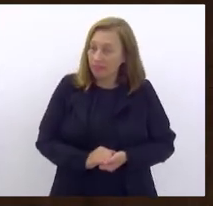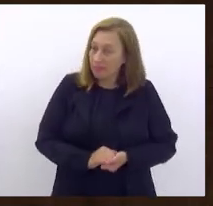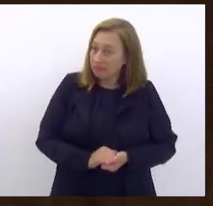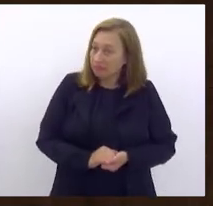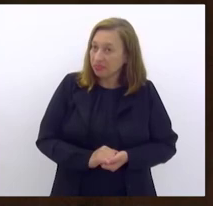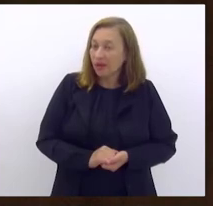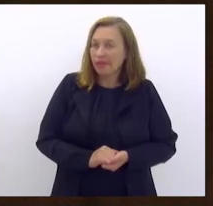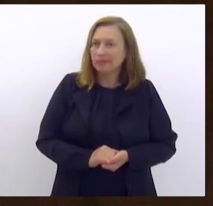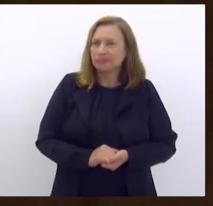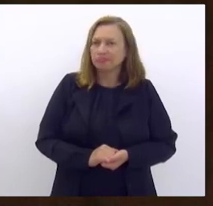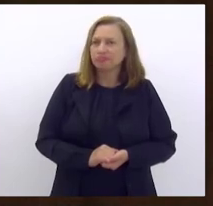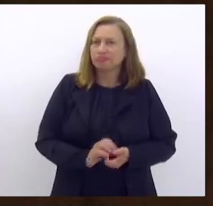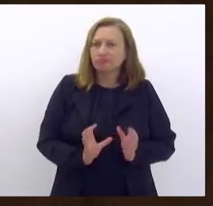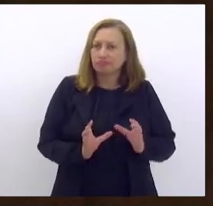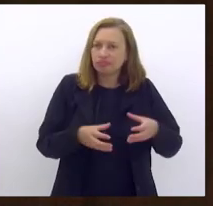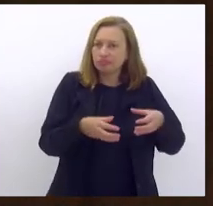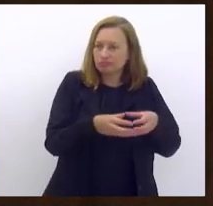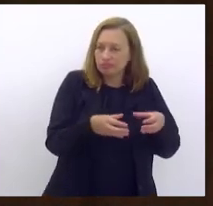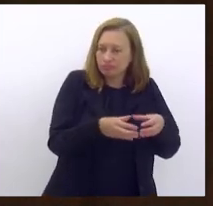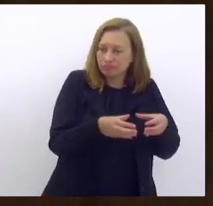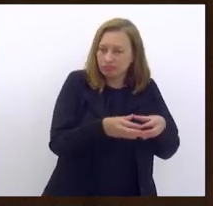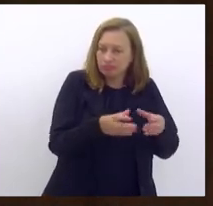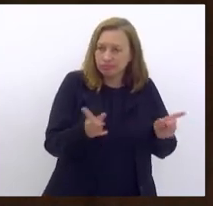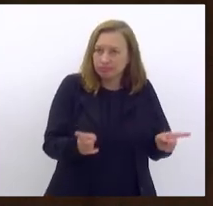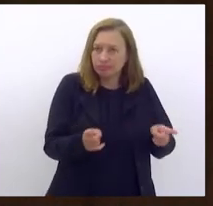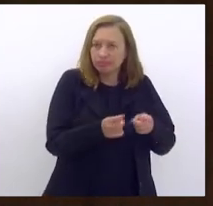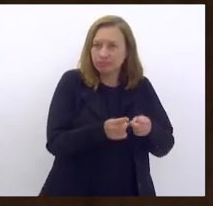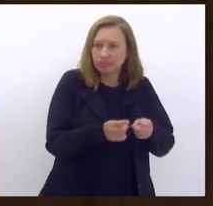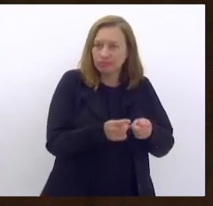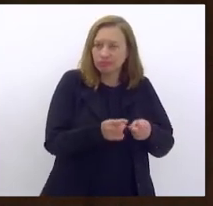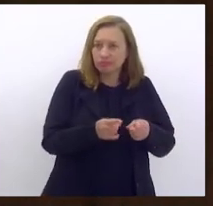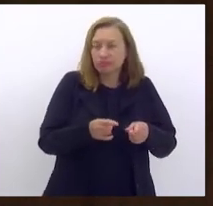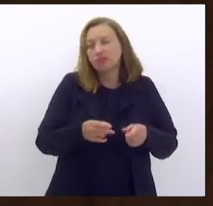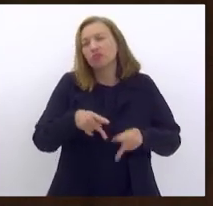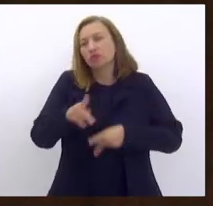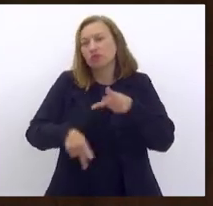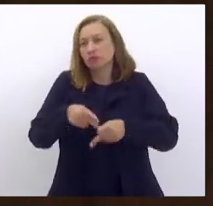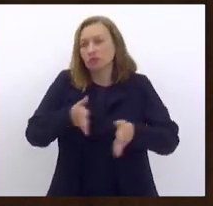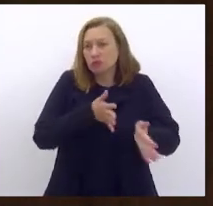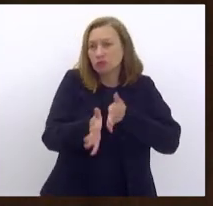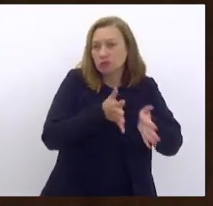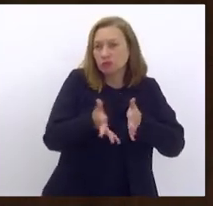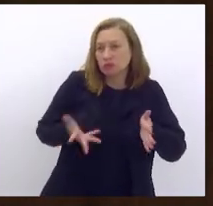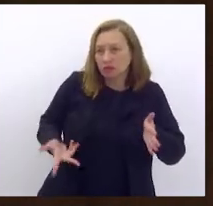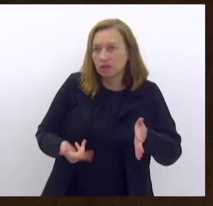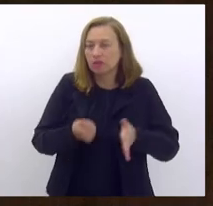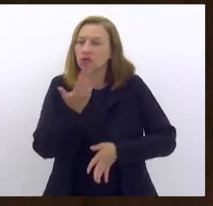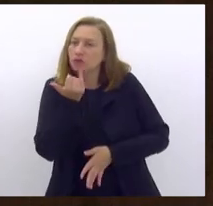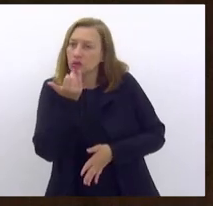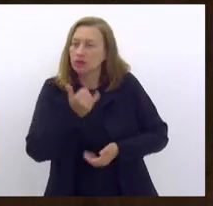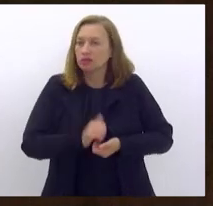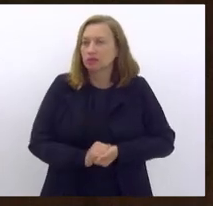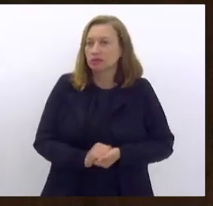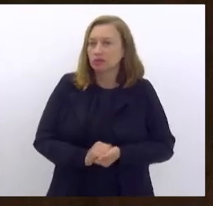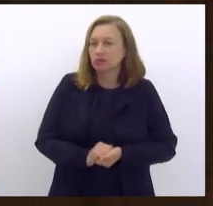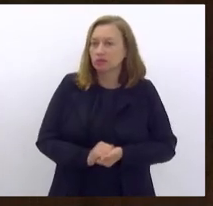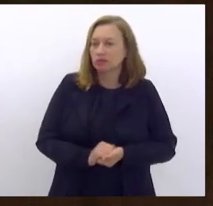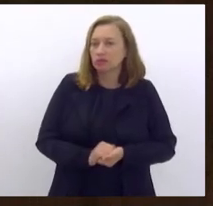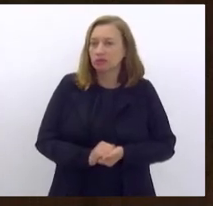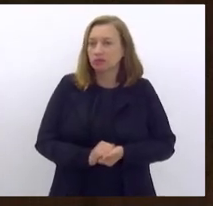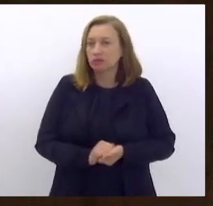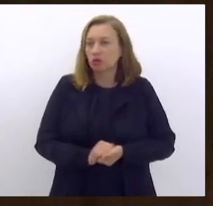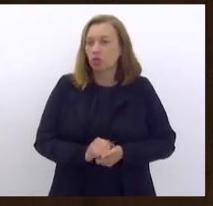parte significativa da nossa população não tem acesso à alimentação adequada, com alto